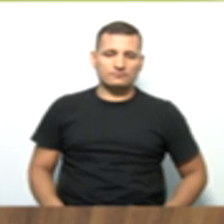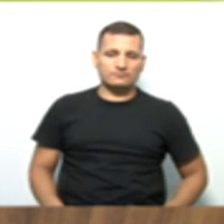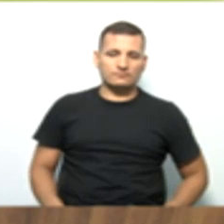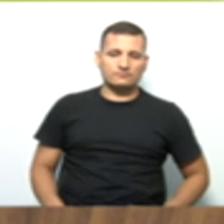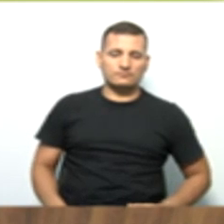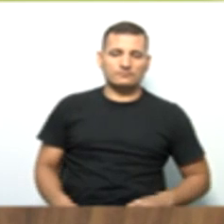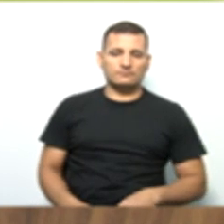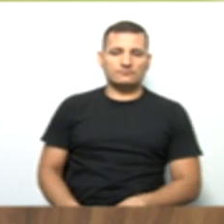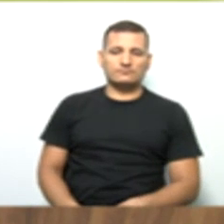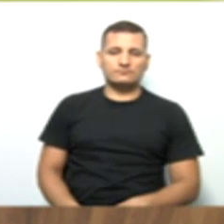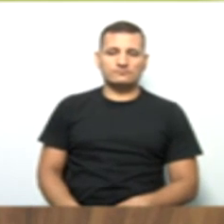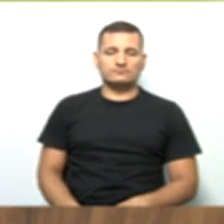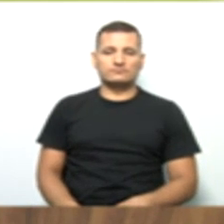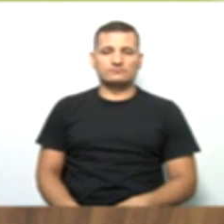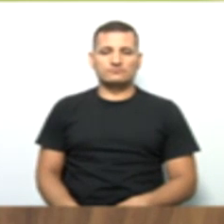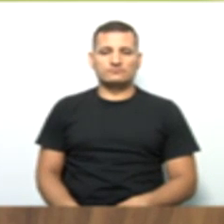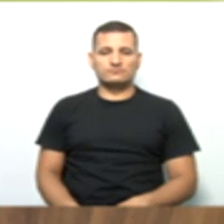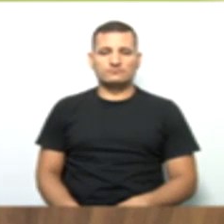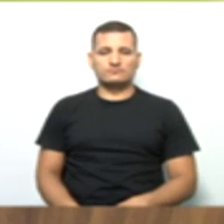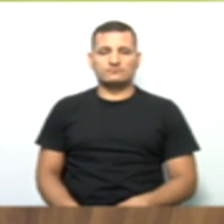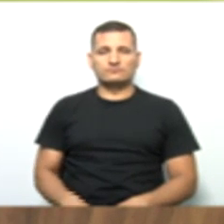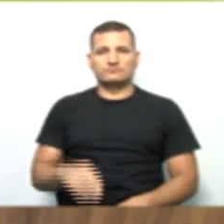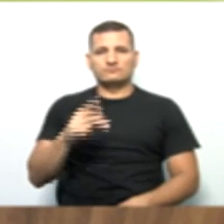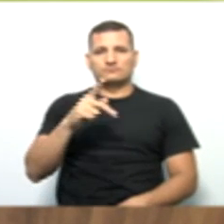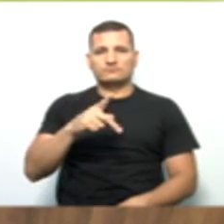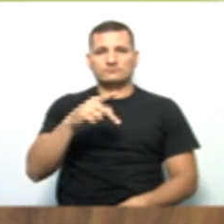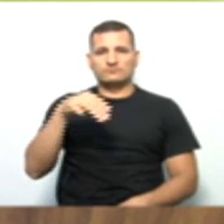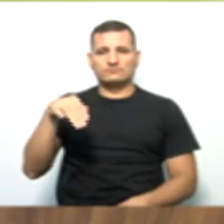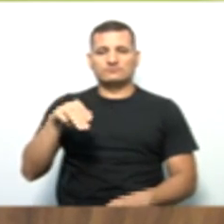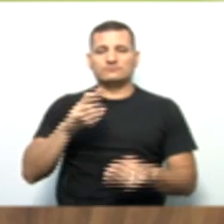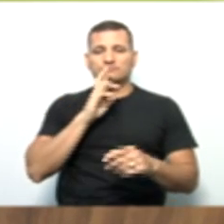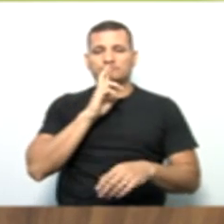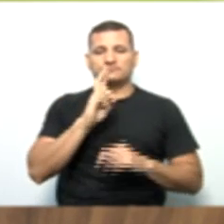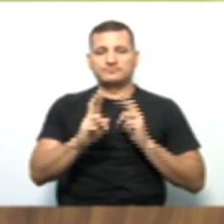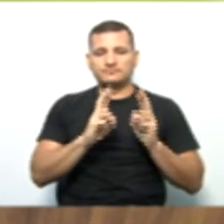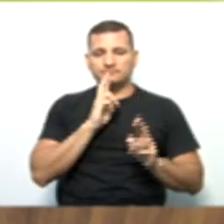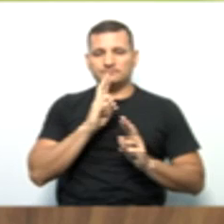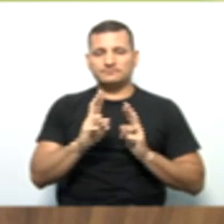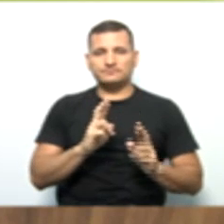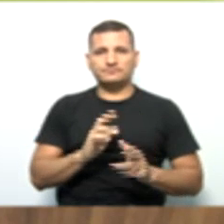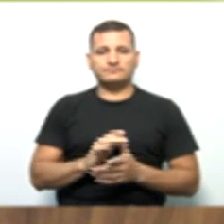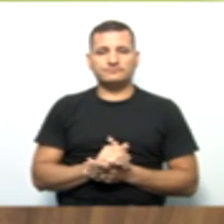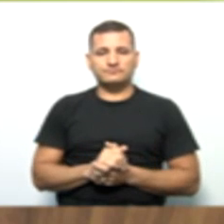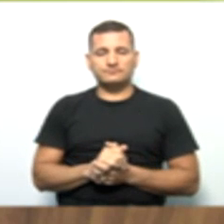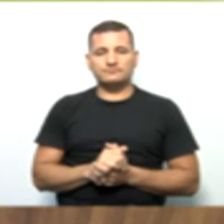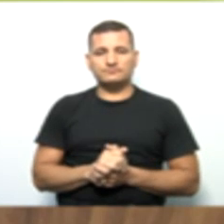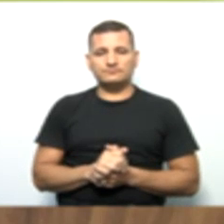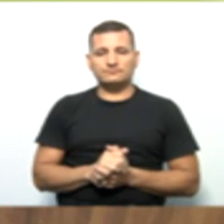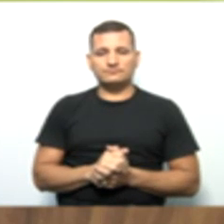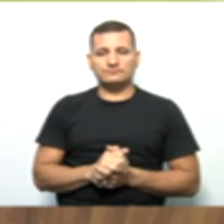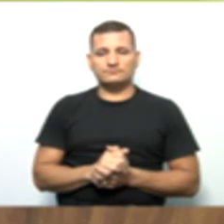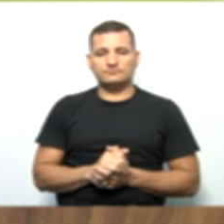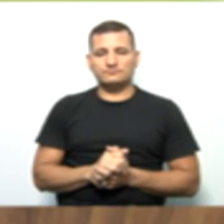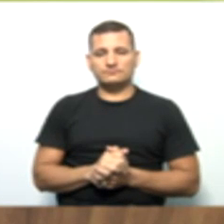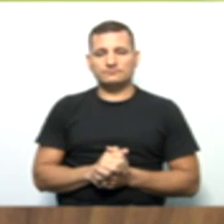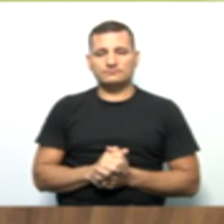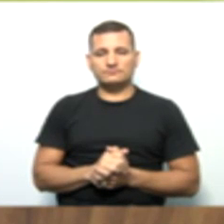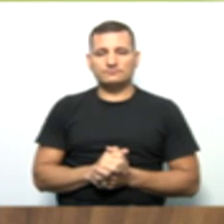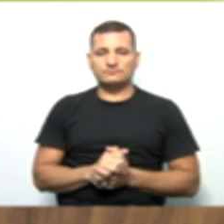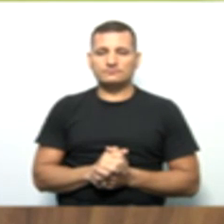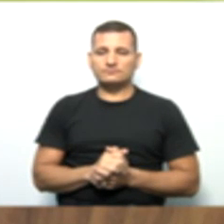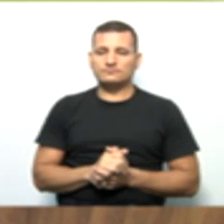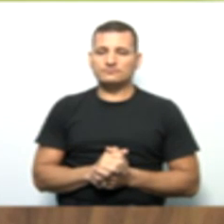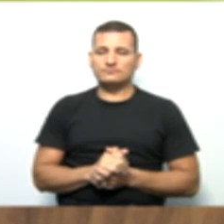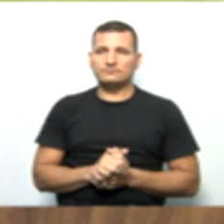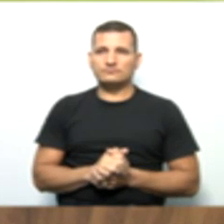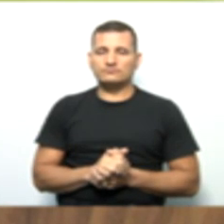e do polo de Presidente Médici também, que responderam, né, a questão, só não acabaram descrevendo, mas colocaram